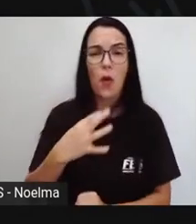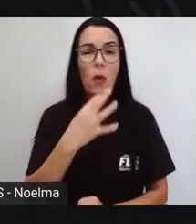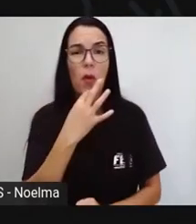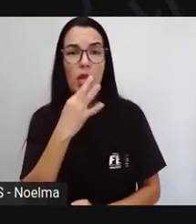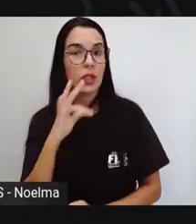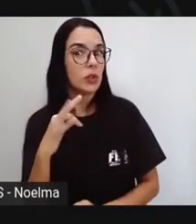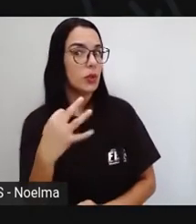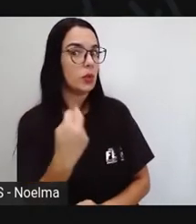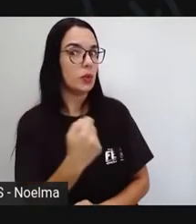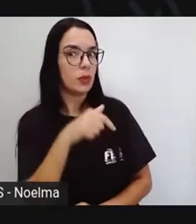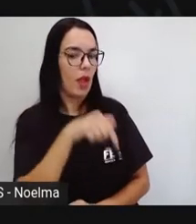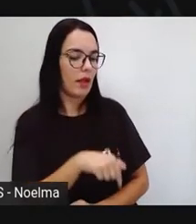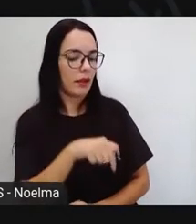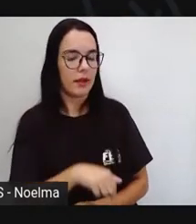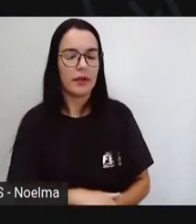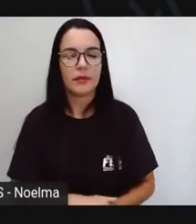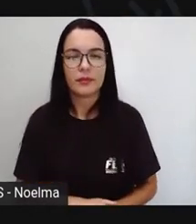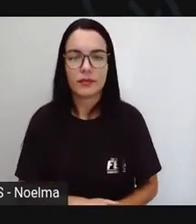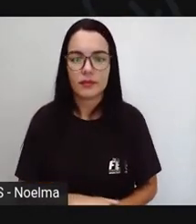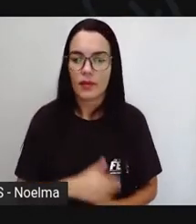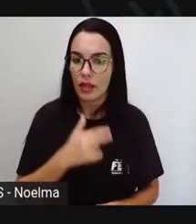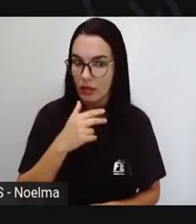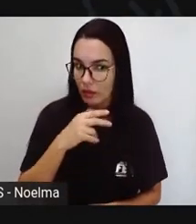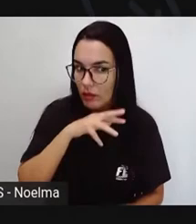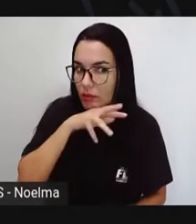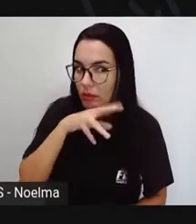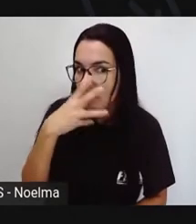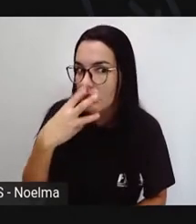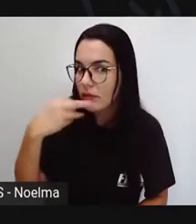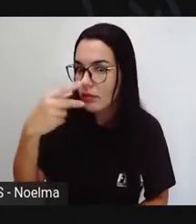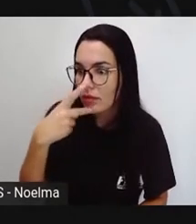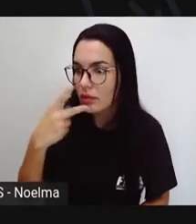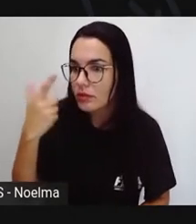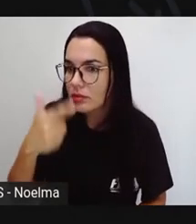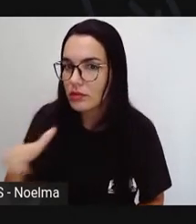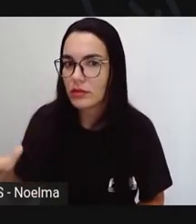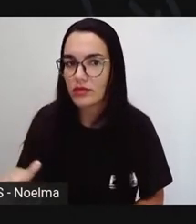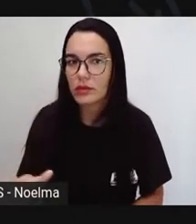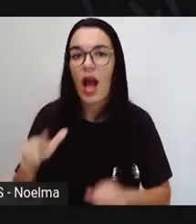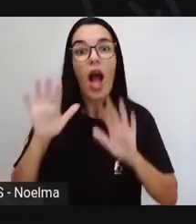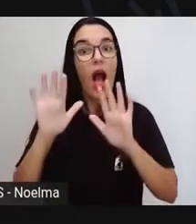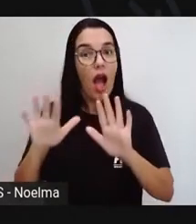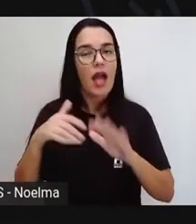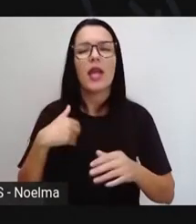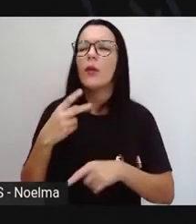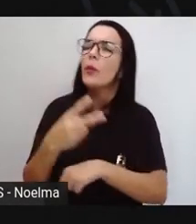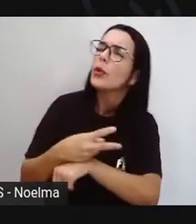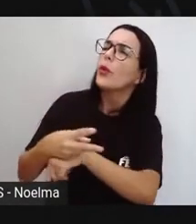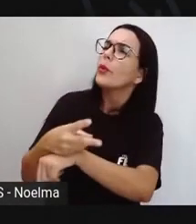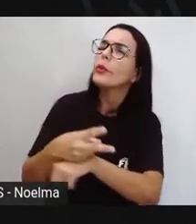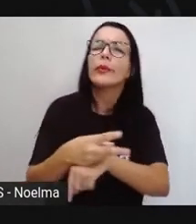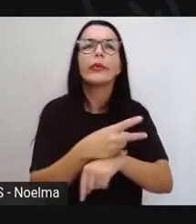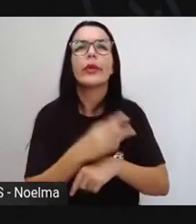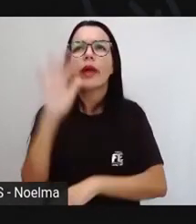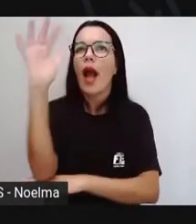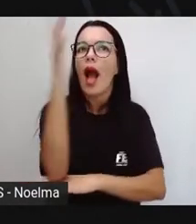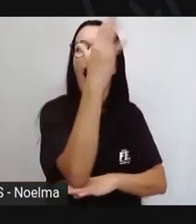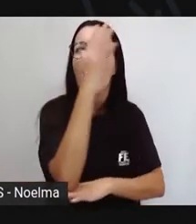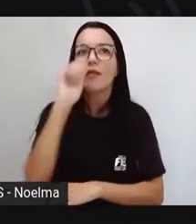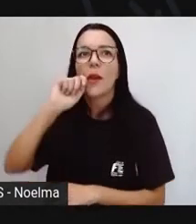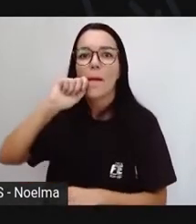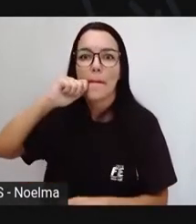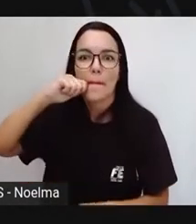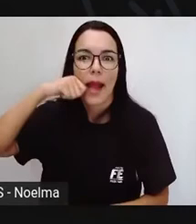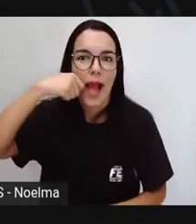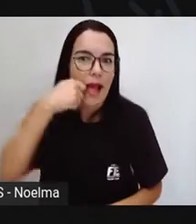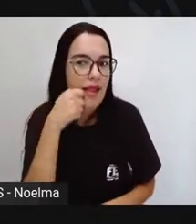tudo por aqui. Ele falou de novo. Ah, eu estou procurando a árvore de bala